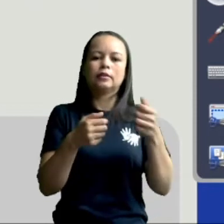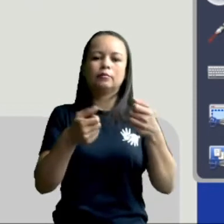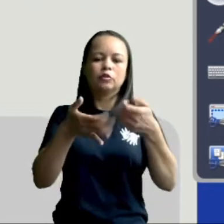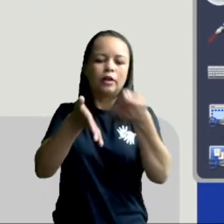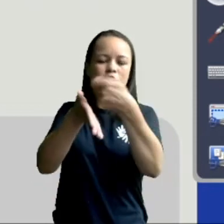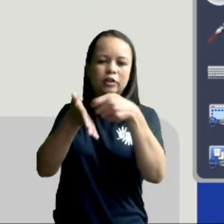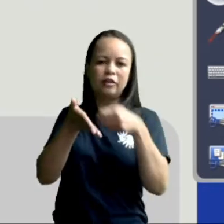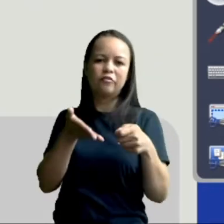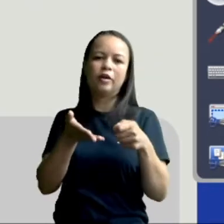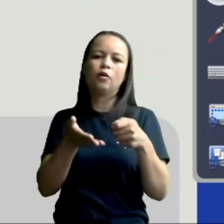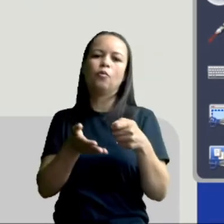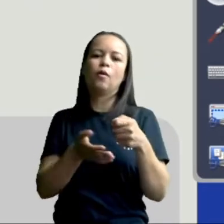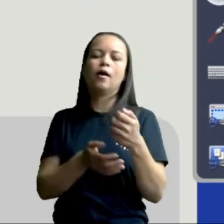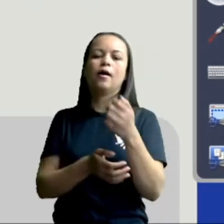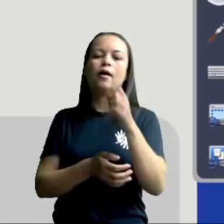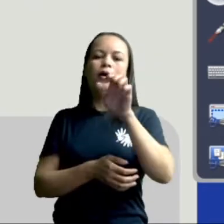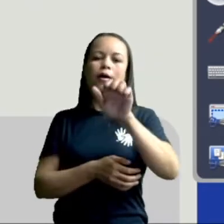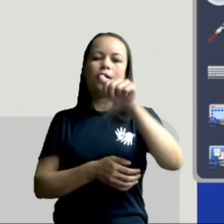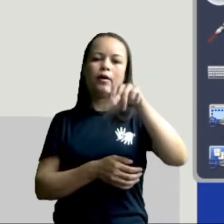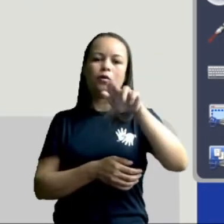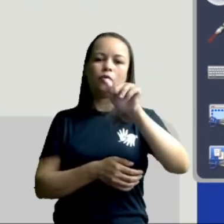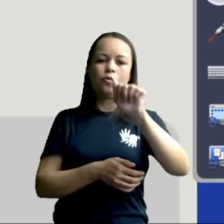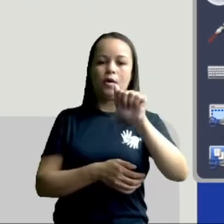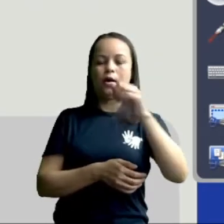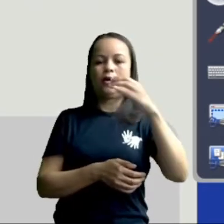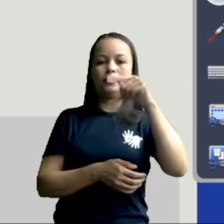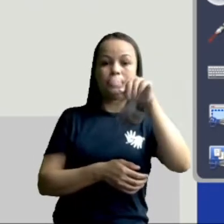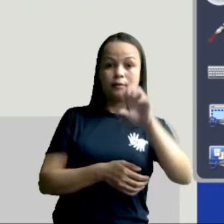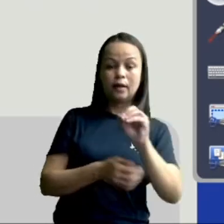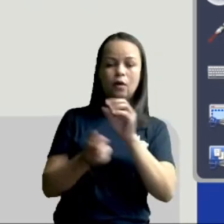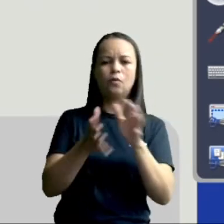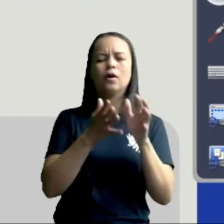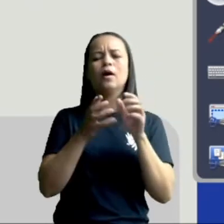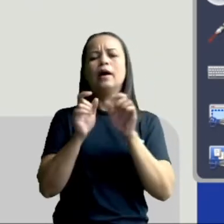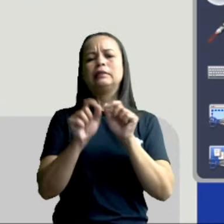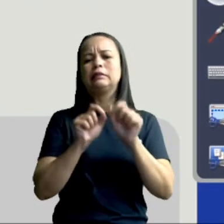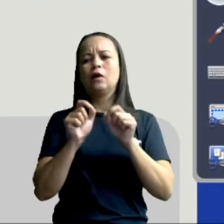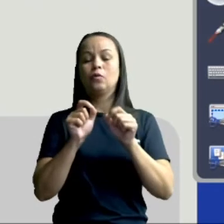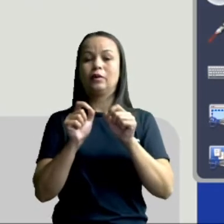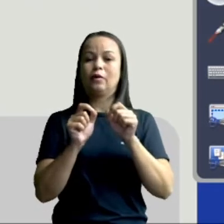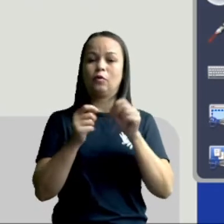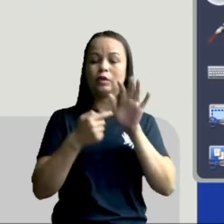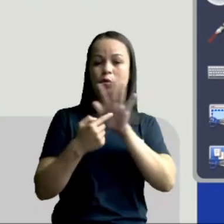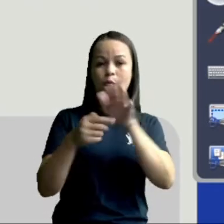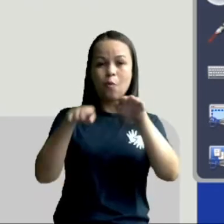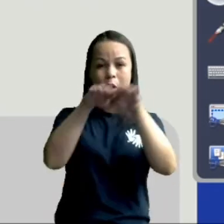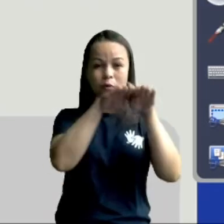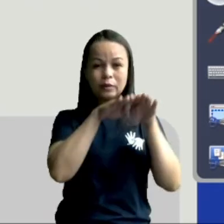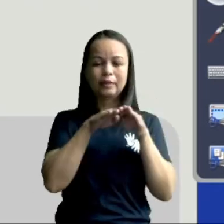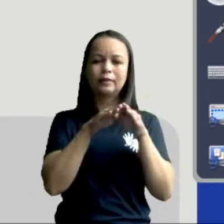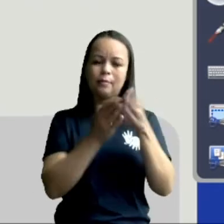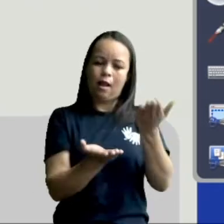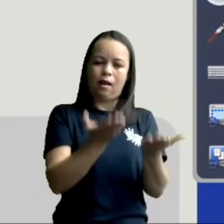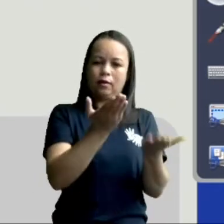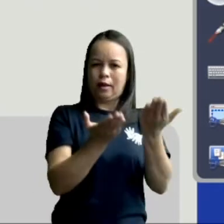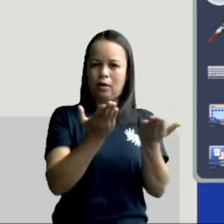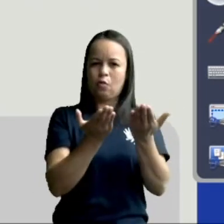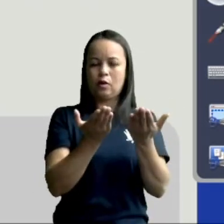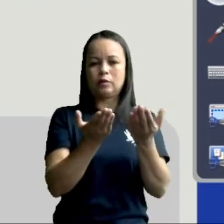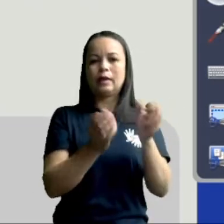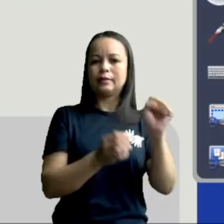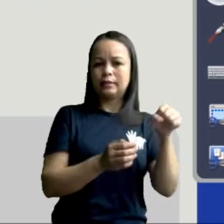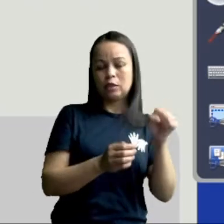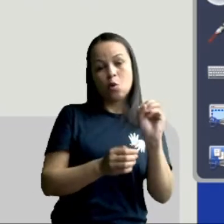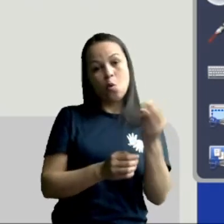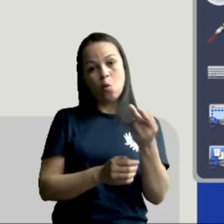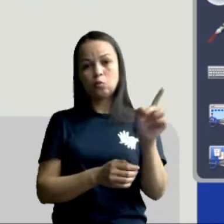uma equação, enxergando a igualdade ou não, ou seja, a balança está equilibrada ou não, mas são ideias iniciais que vão nos